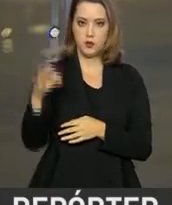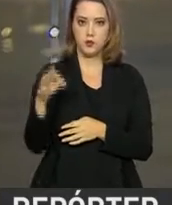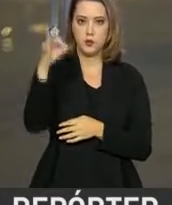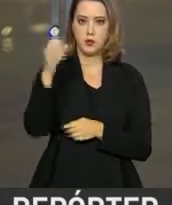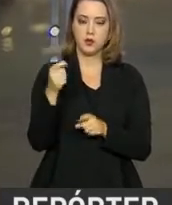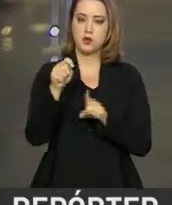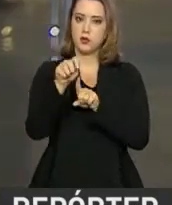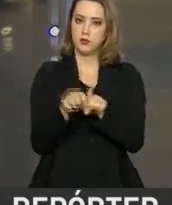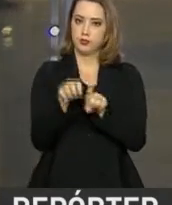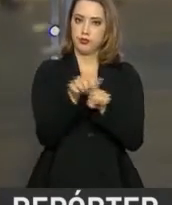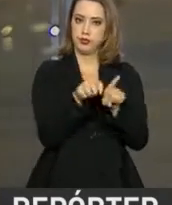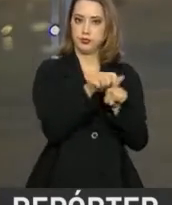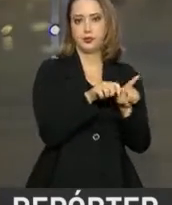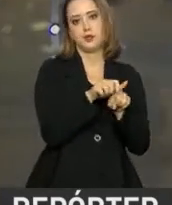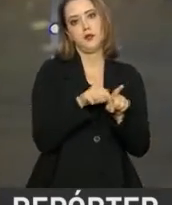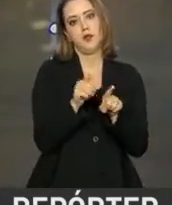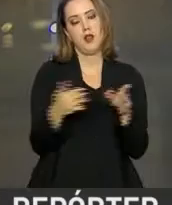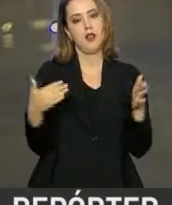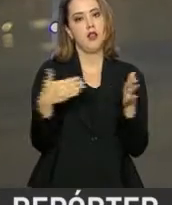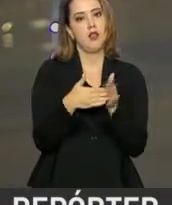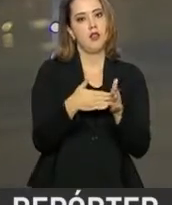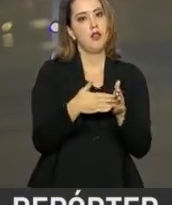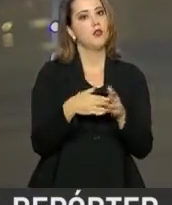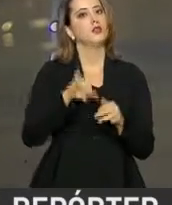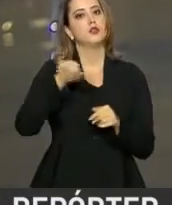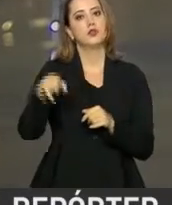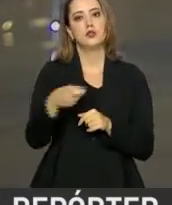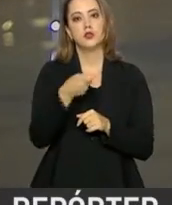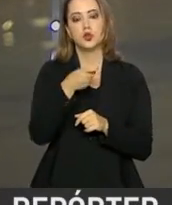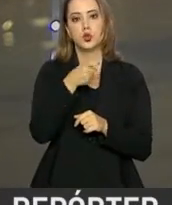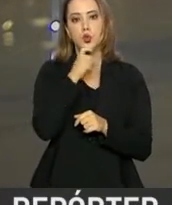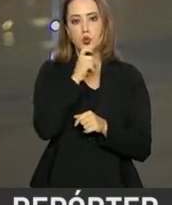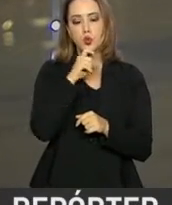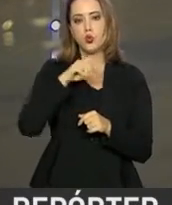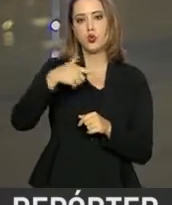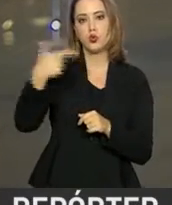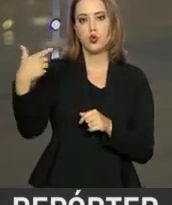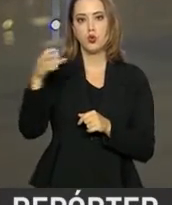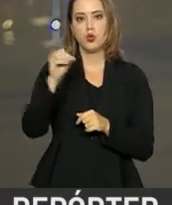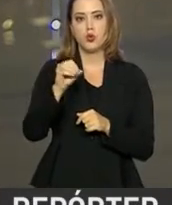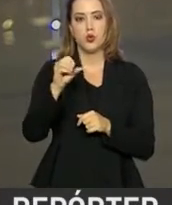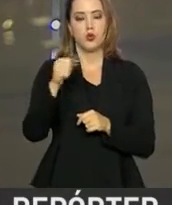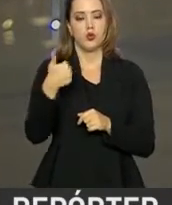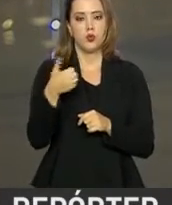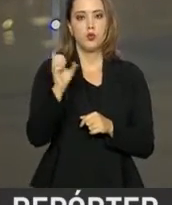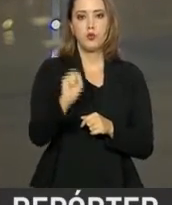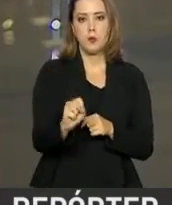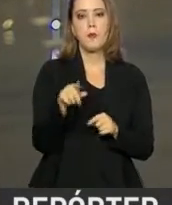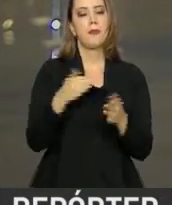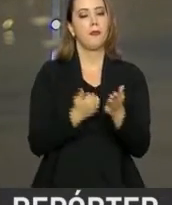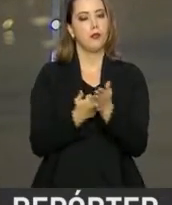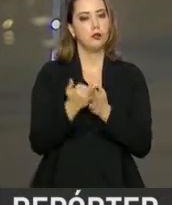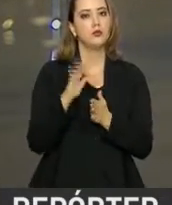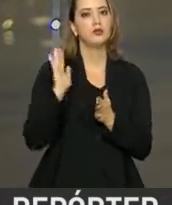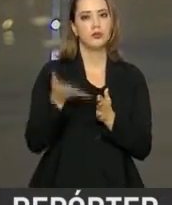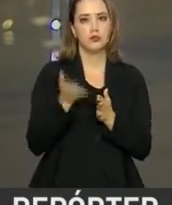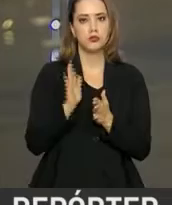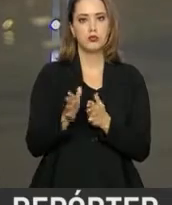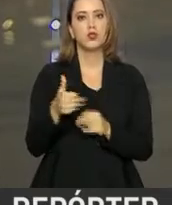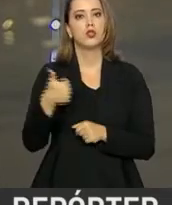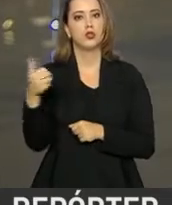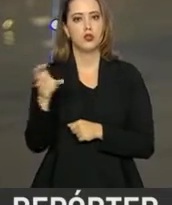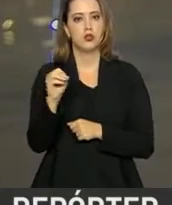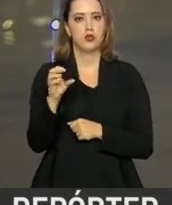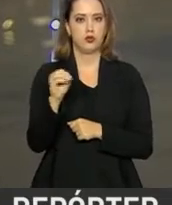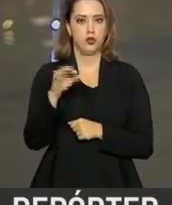chegar em julho de 2018 com essa mensalidades a prestação mensal inteiramente recompostos em em 100%